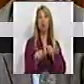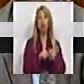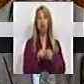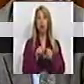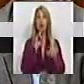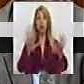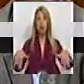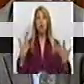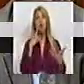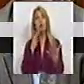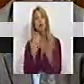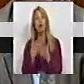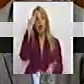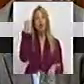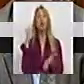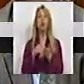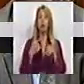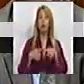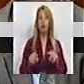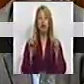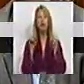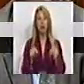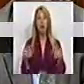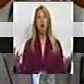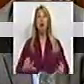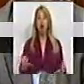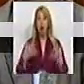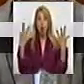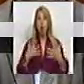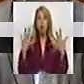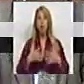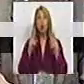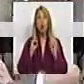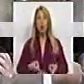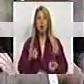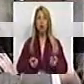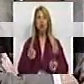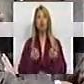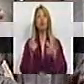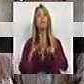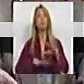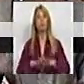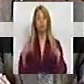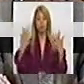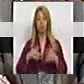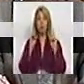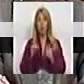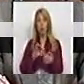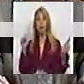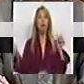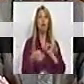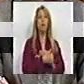ter resultados diferentes. E é isso que este orçamento começa a fazer. Este orçamento começa a virar a